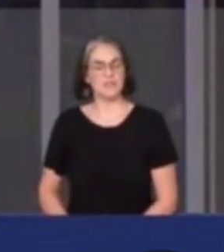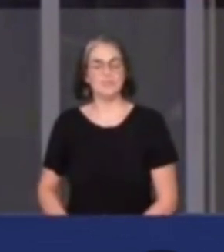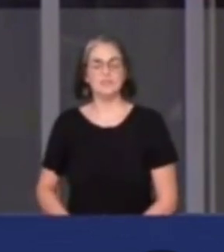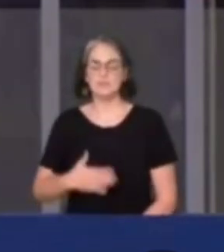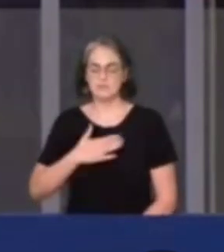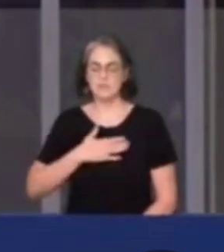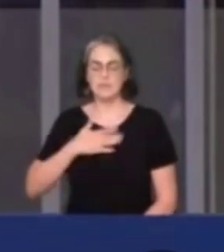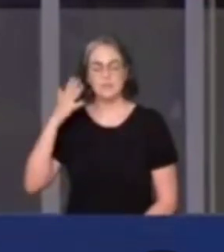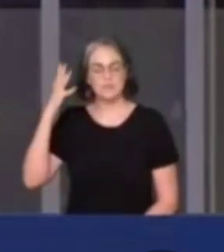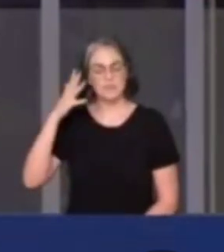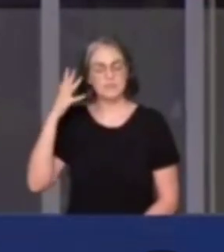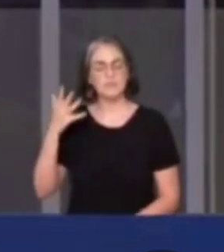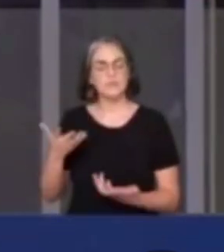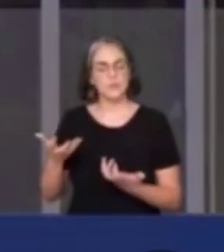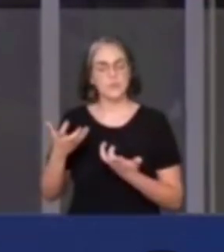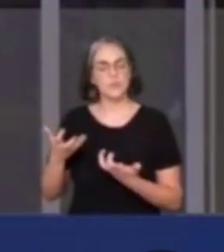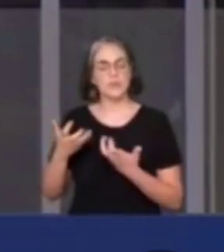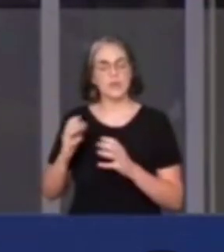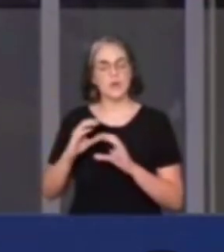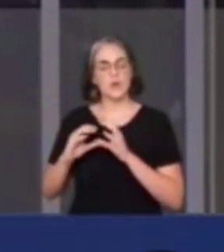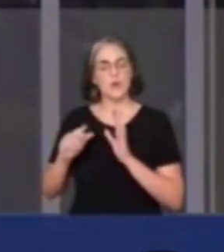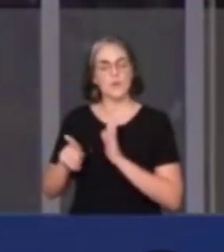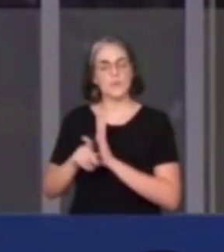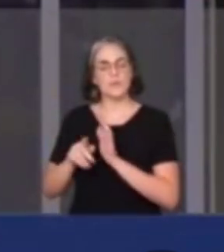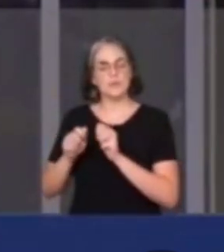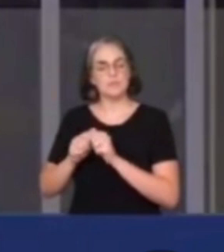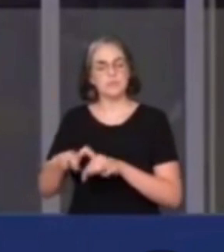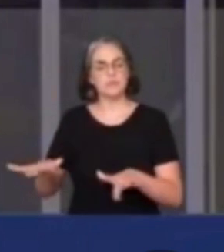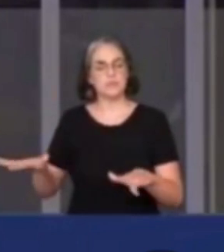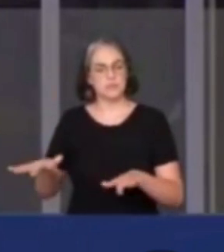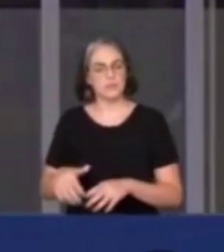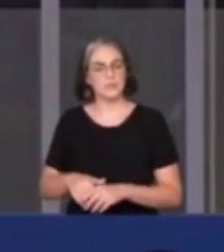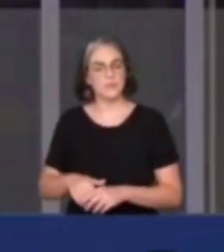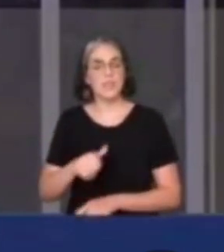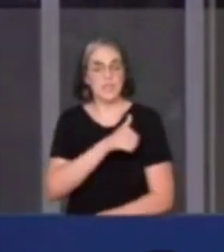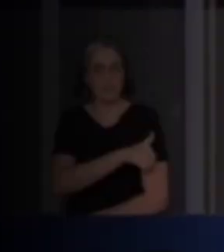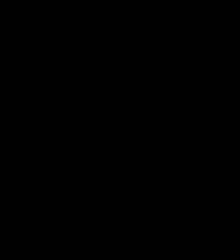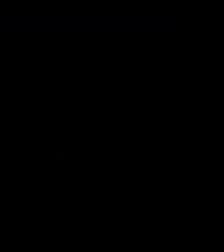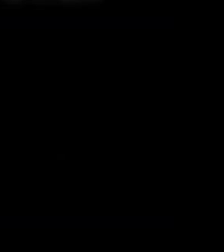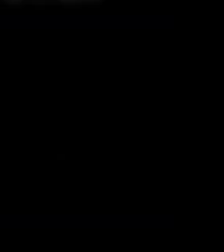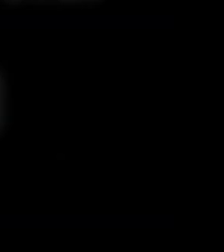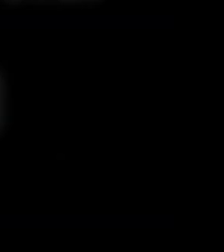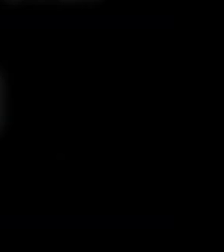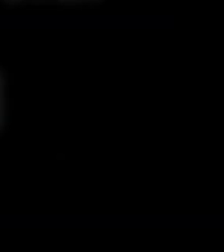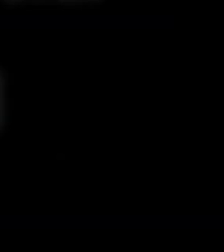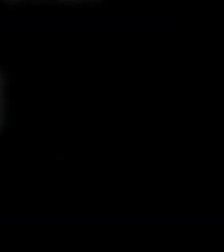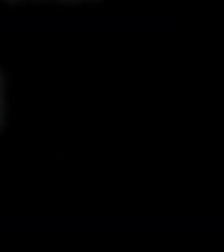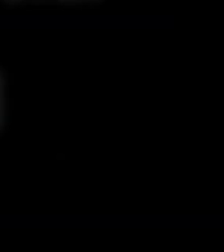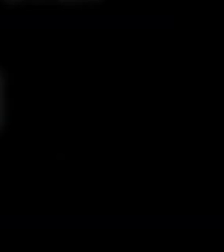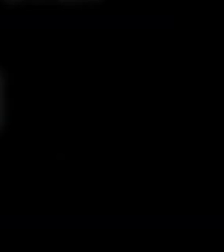meu discurso nos análise dessa casa e na voz do Brasil a enfermagem merece respeito